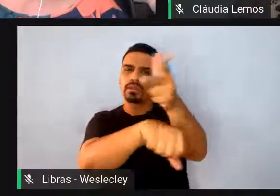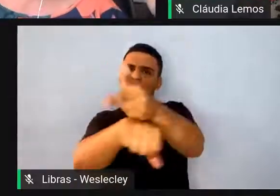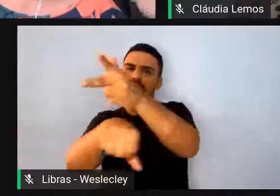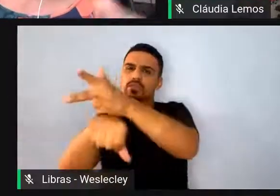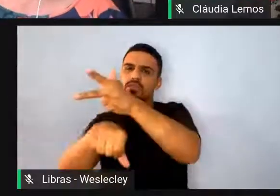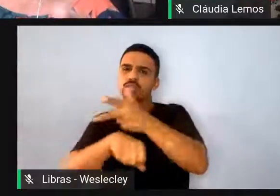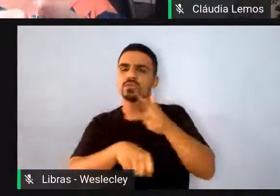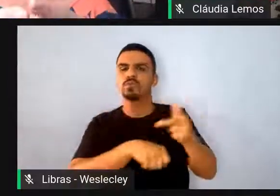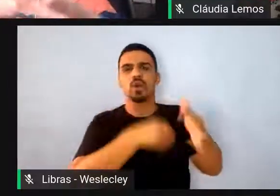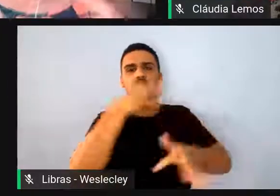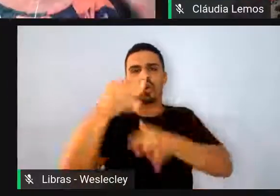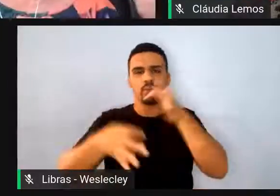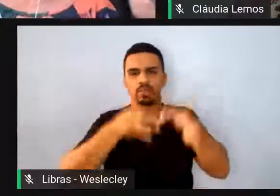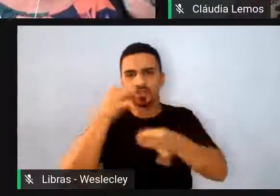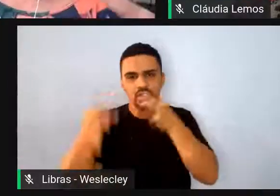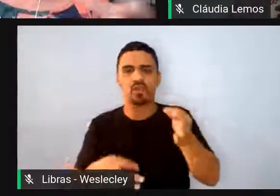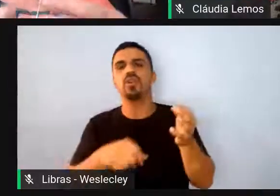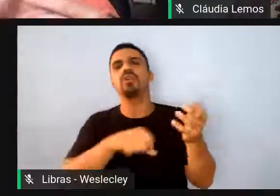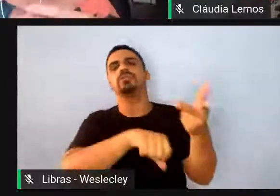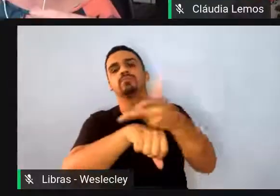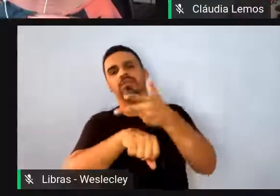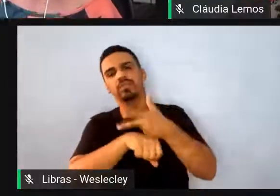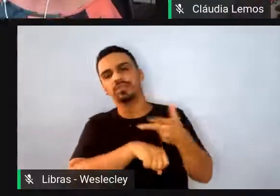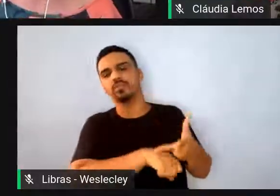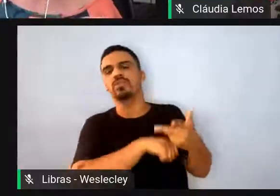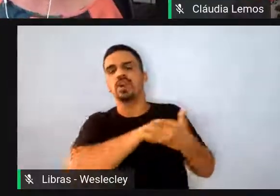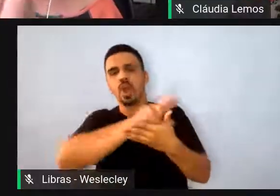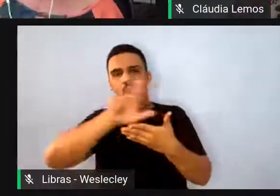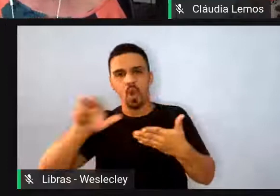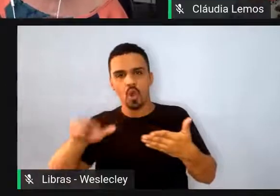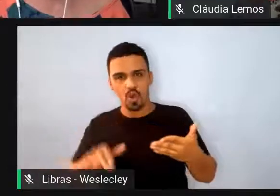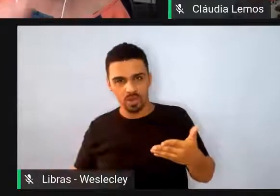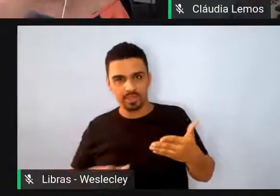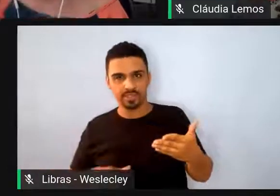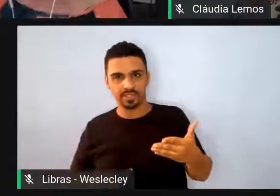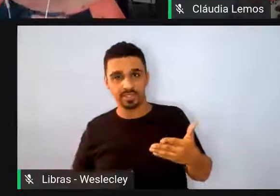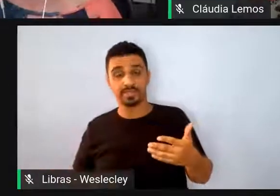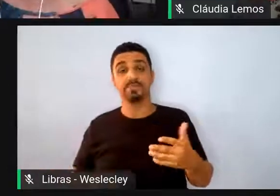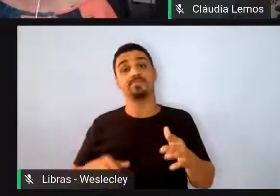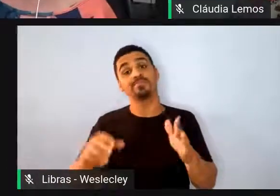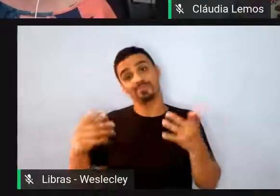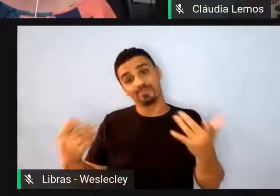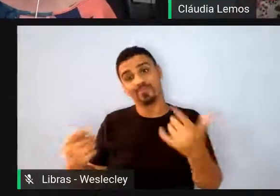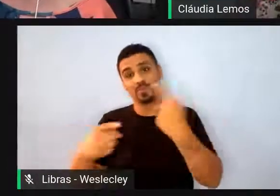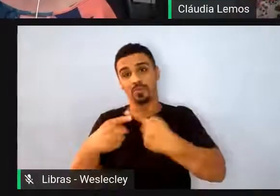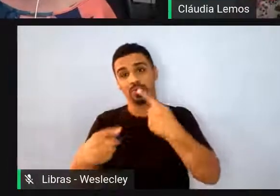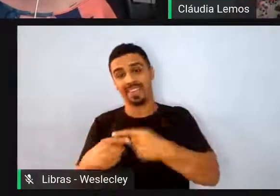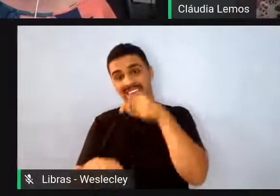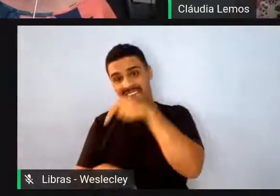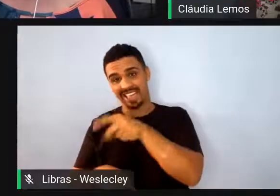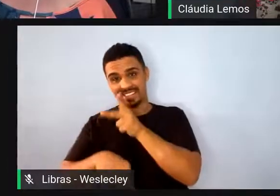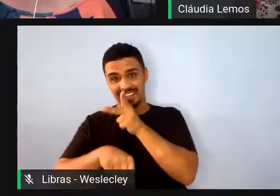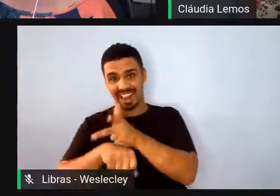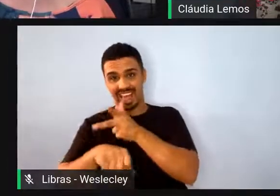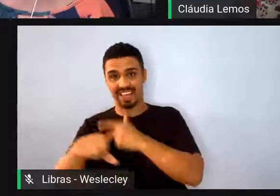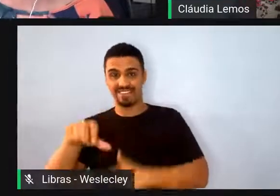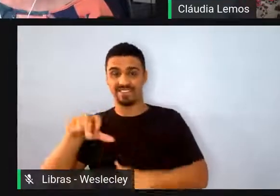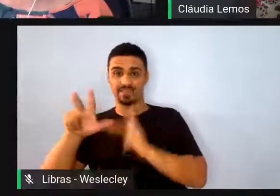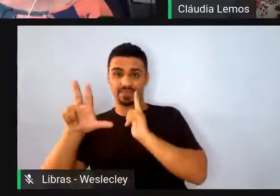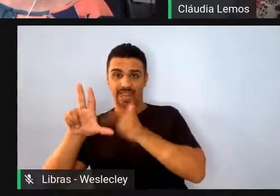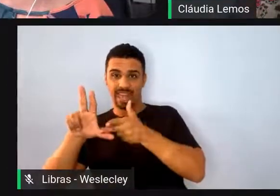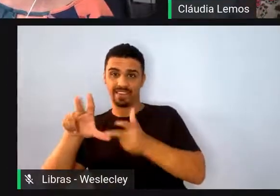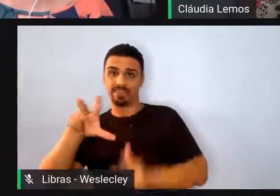lá perto das pessoas, mas elas geralmente oferecem o conteúdo que aquela pessoa já segue na própria mídia social, né,